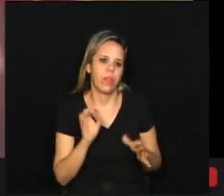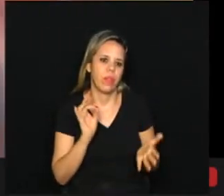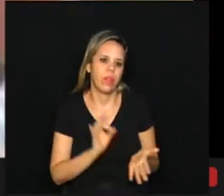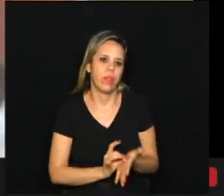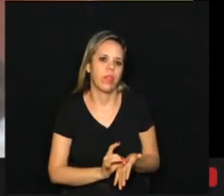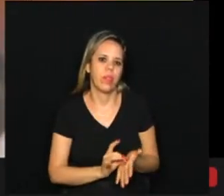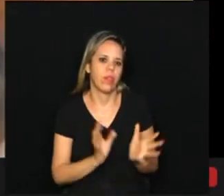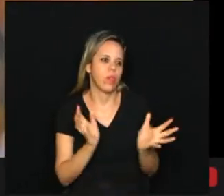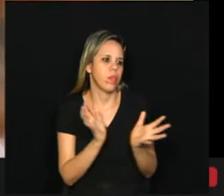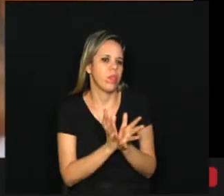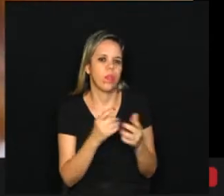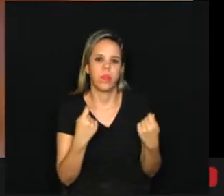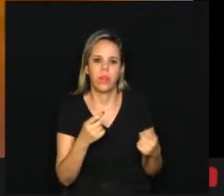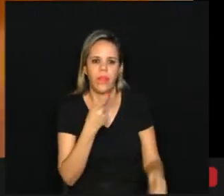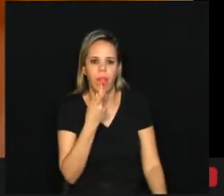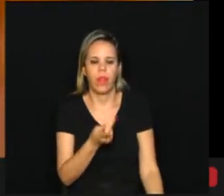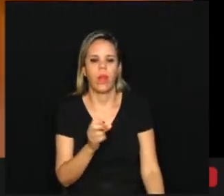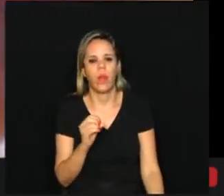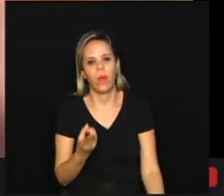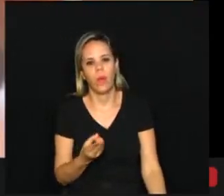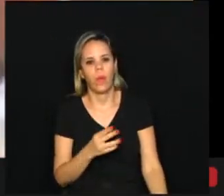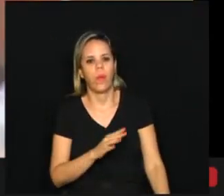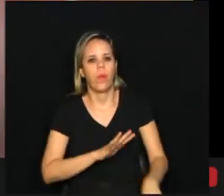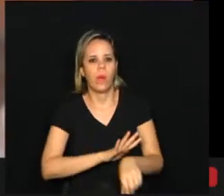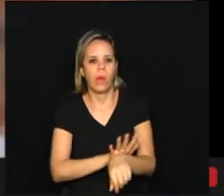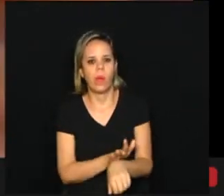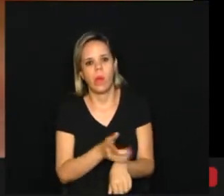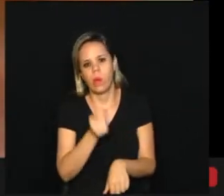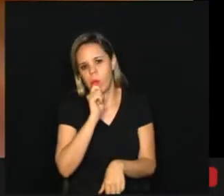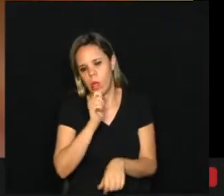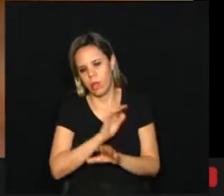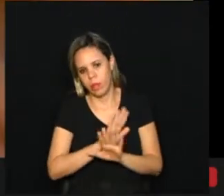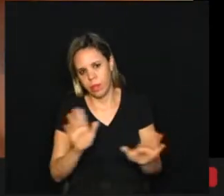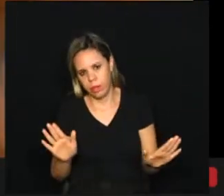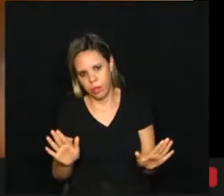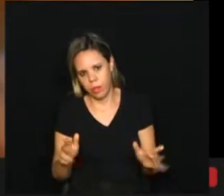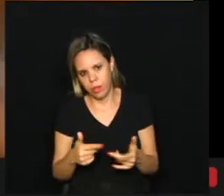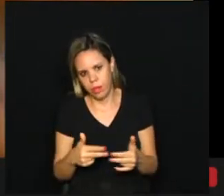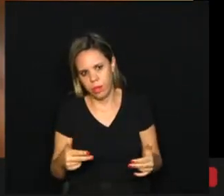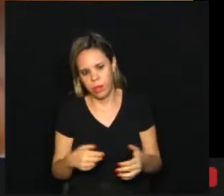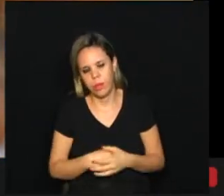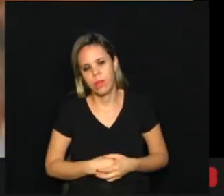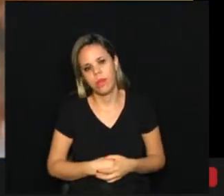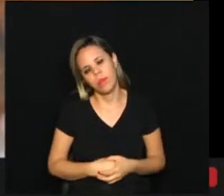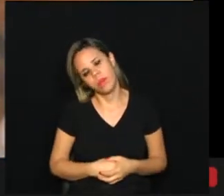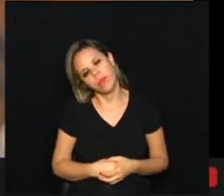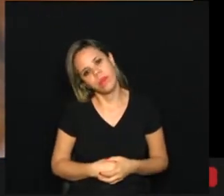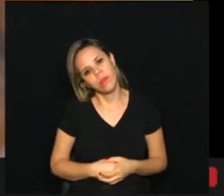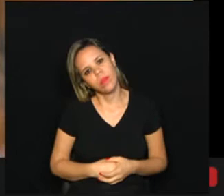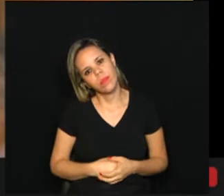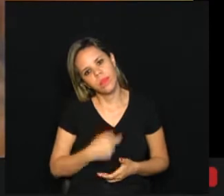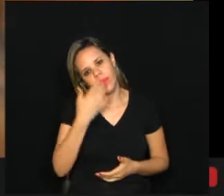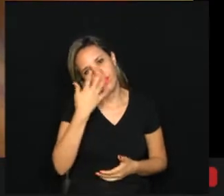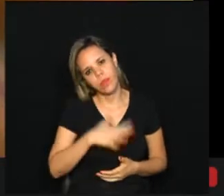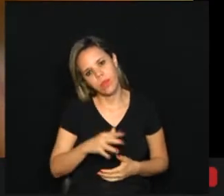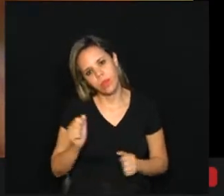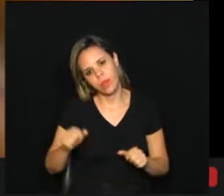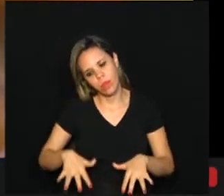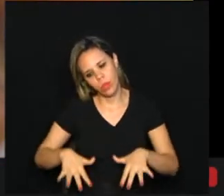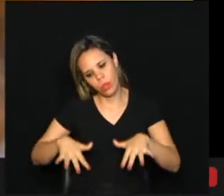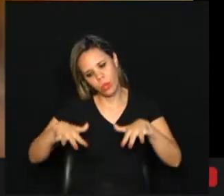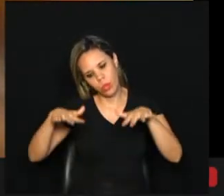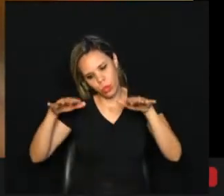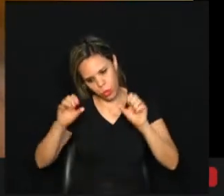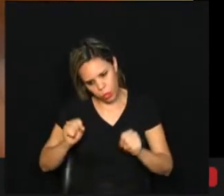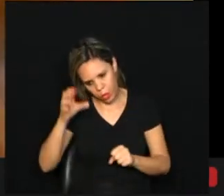a comunidade, ou sobre o racismo, ou sobre drogas, ou sobre alguma coisa específica, mas uma criança desde muito nova